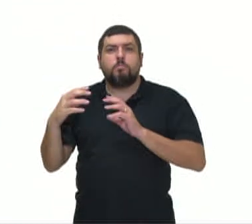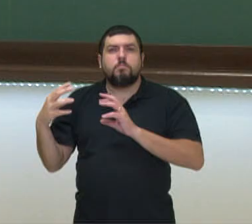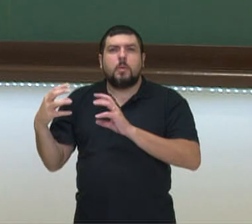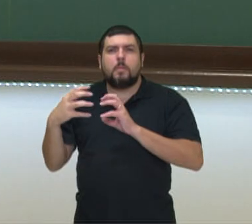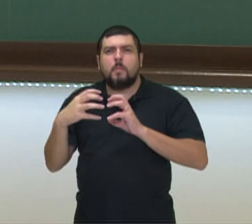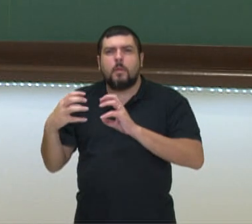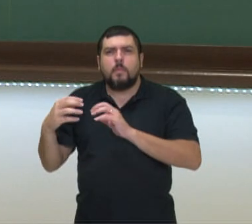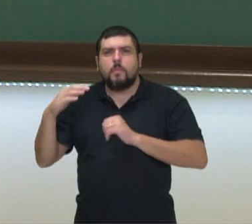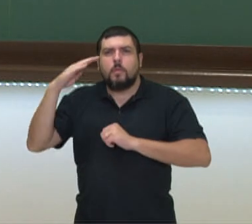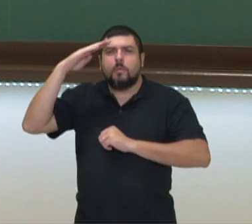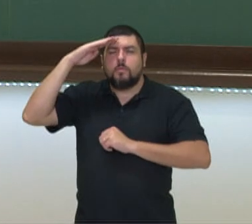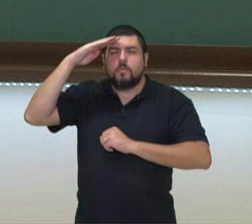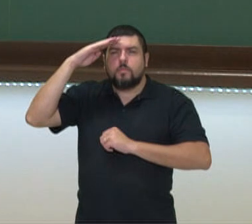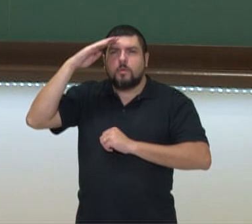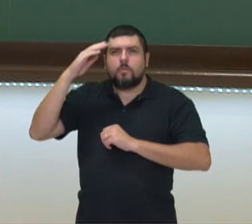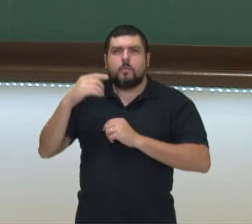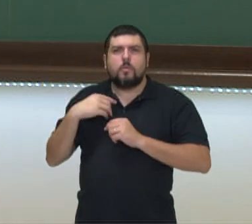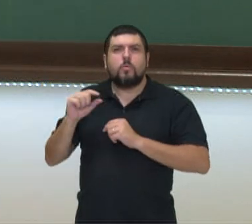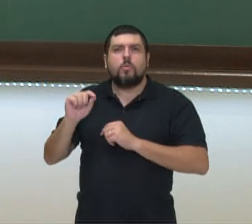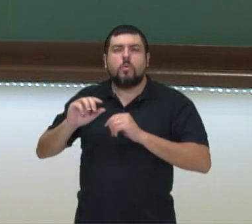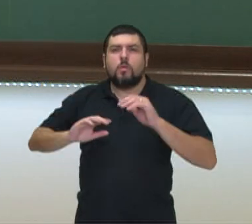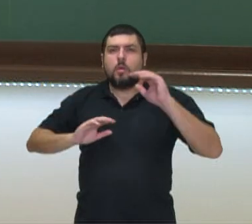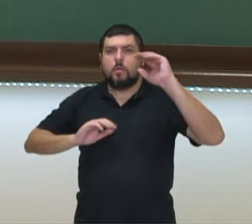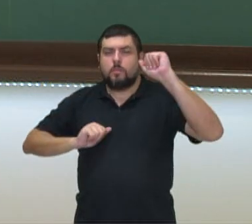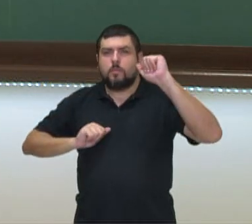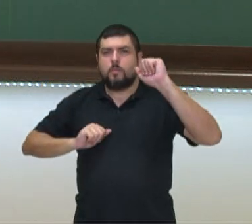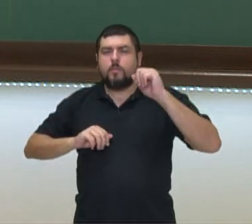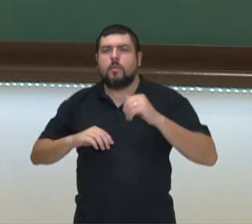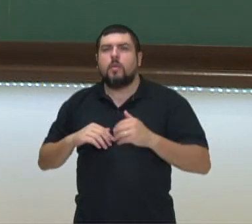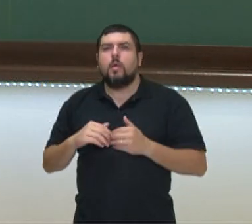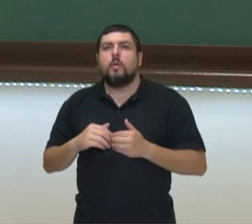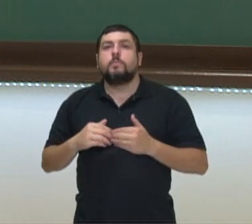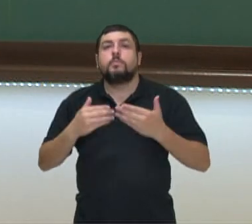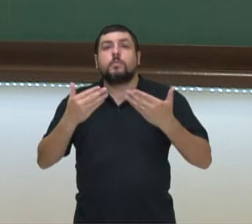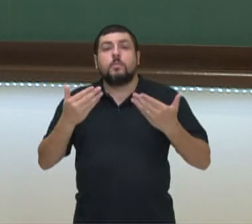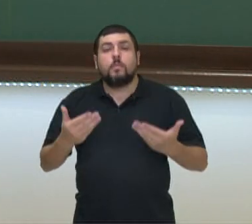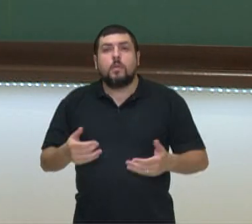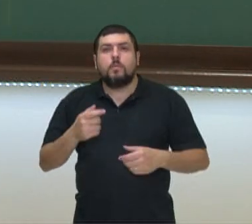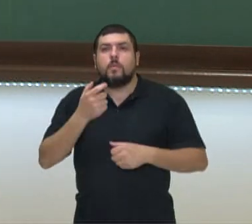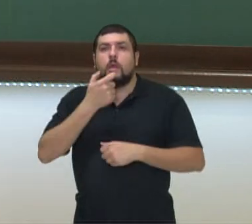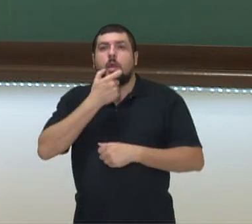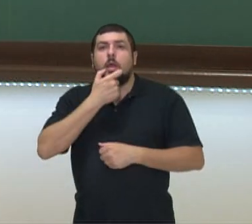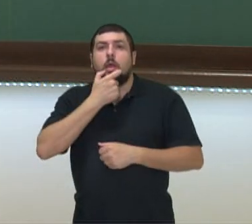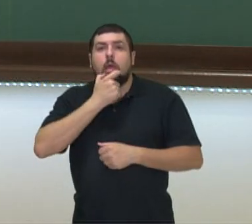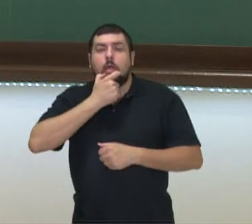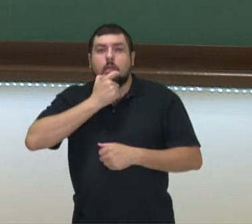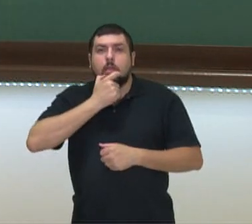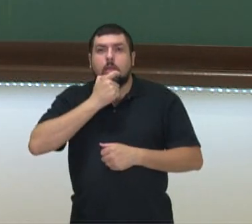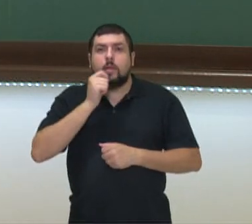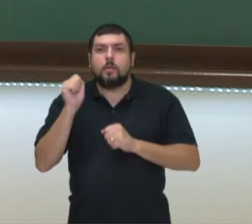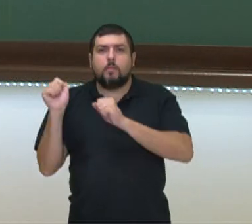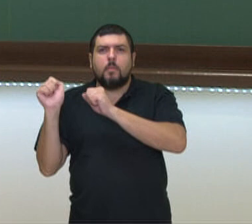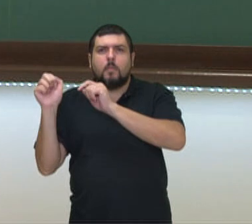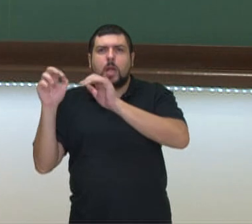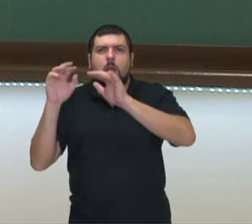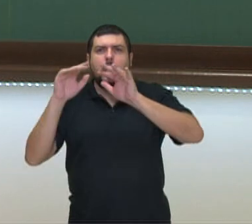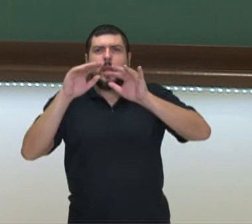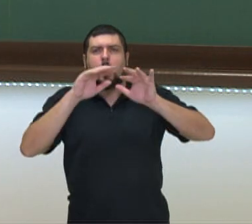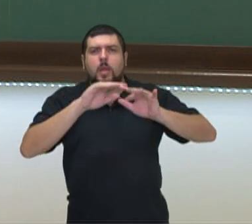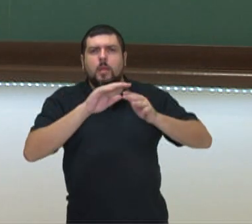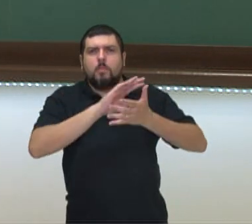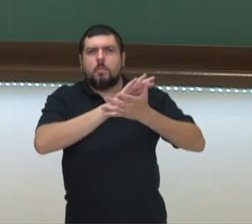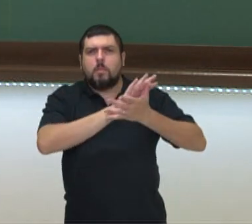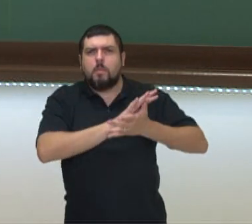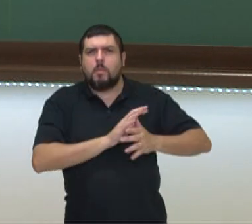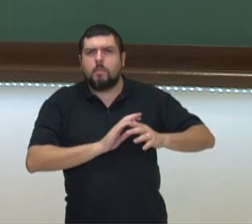disso, a Inglaterra resolve, então, atacar possessões espanholas na América, né? E a